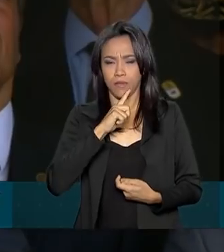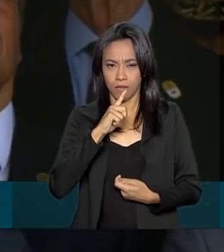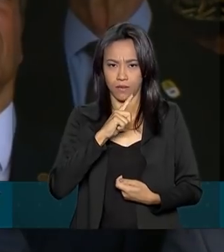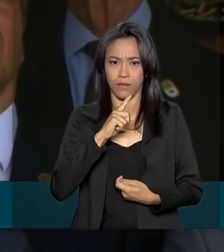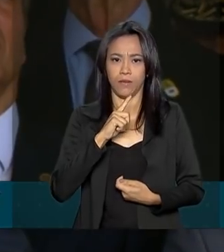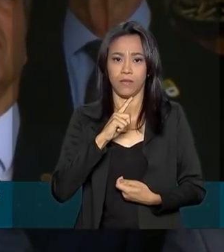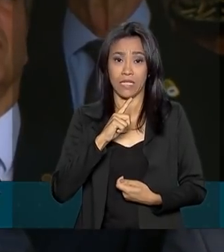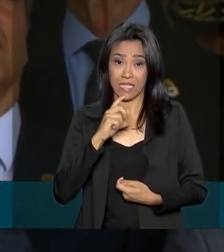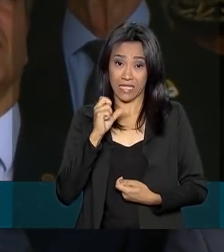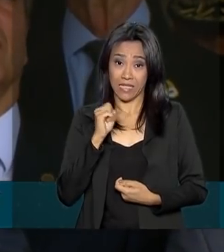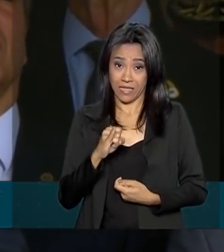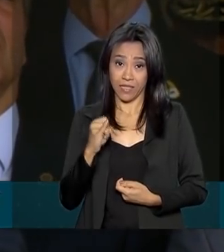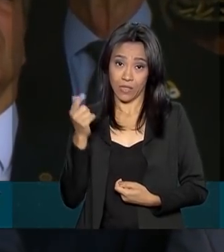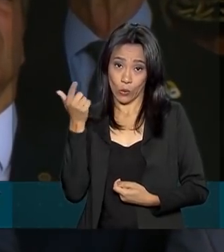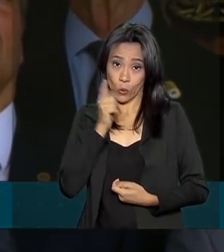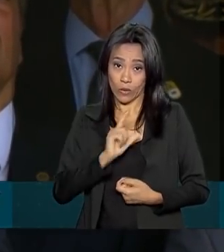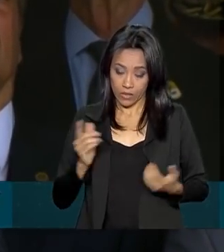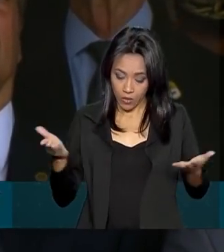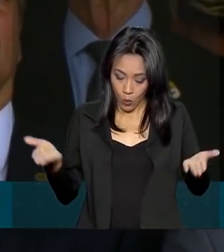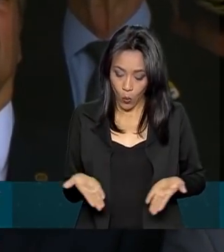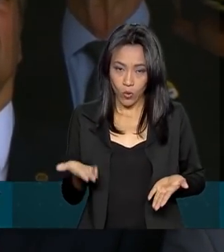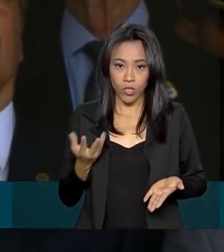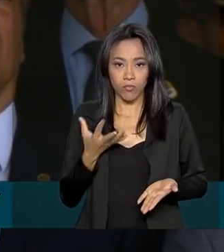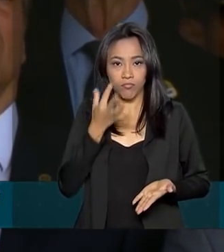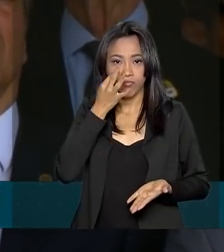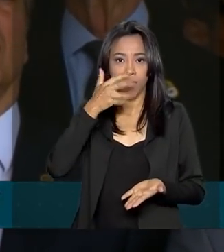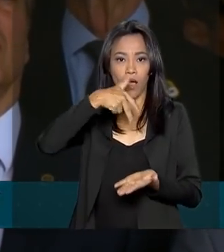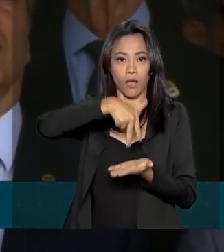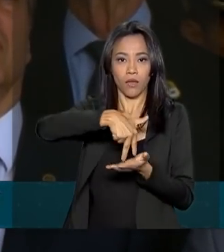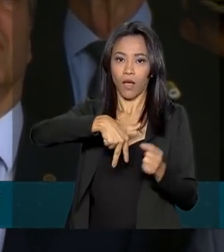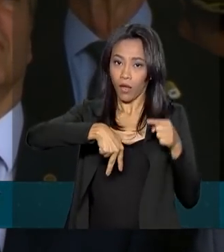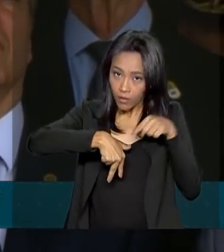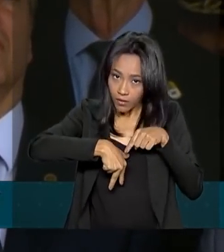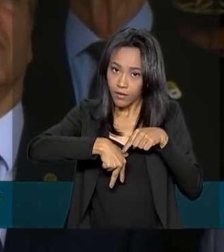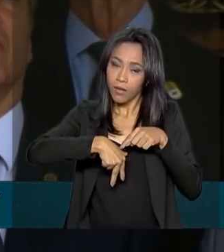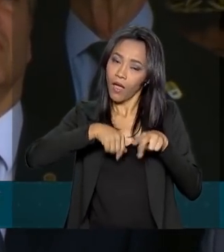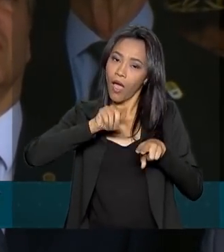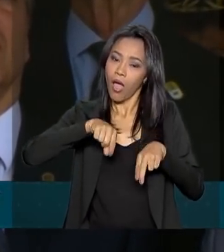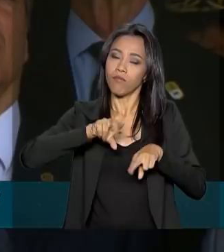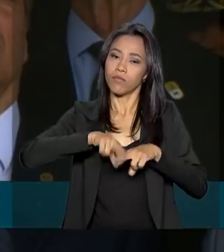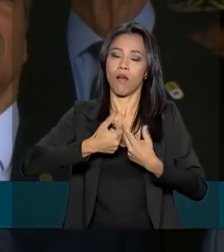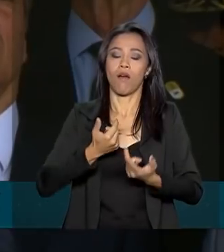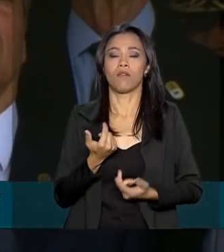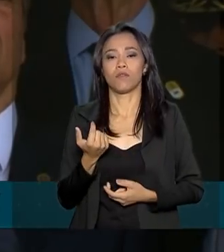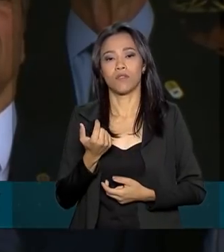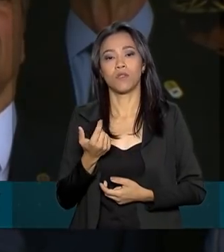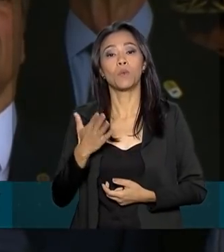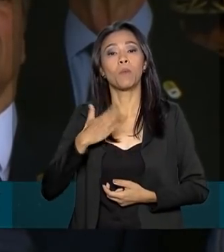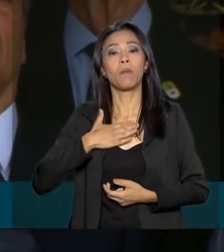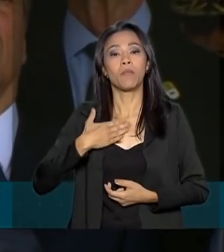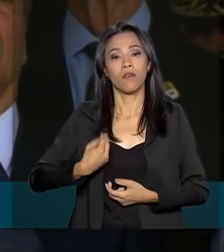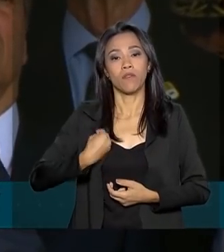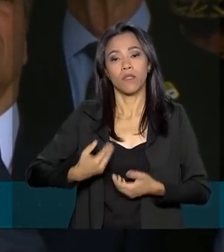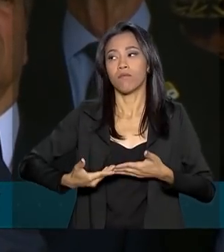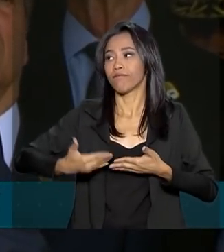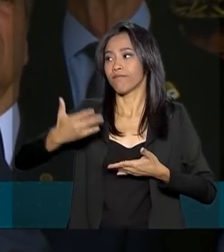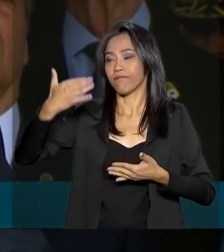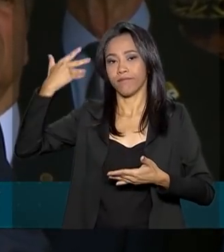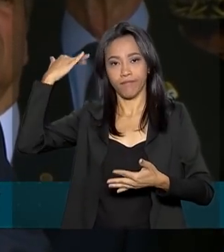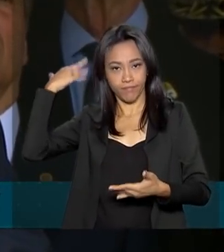E se cheguei aqui, também, em grande parte, é pelo meu passado.